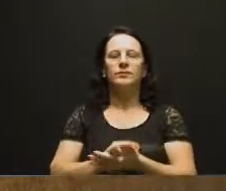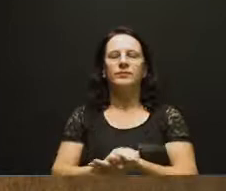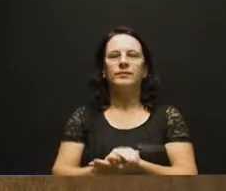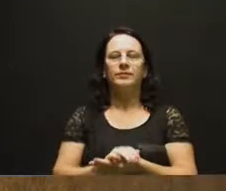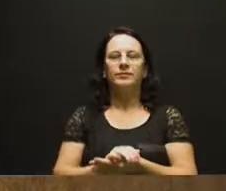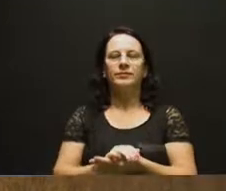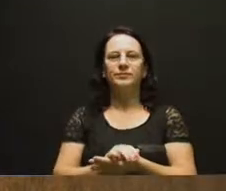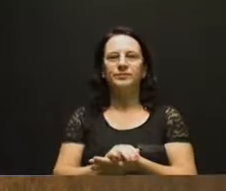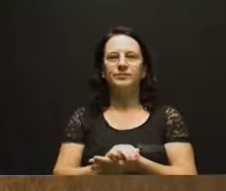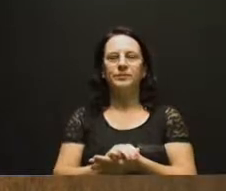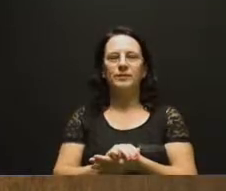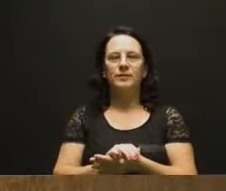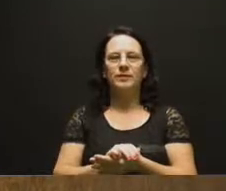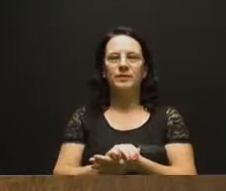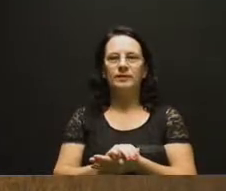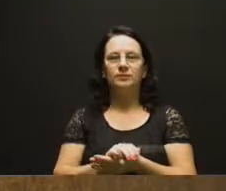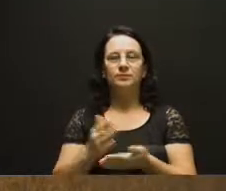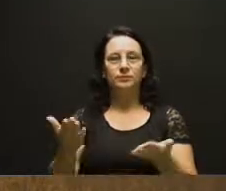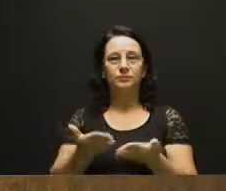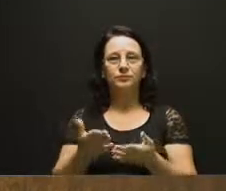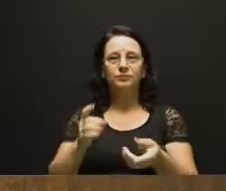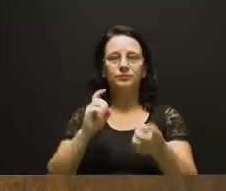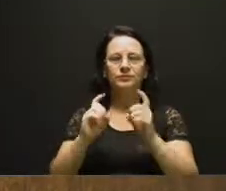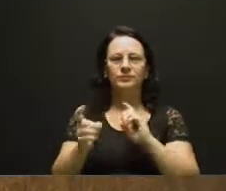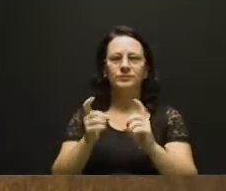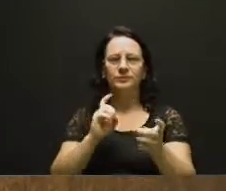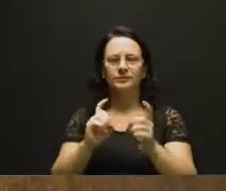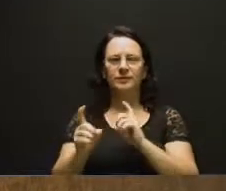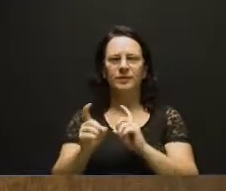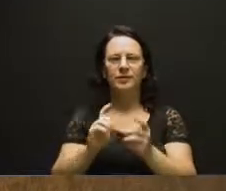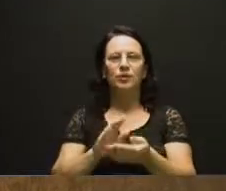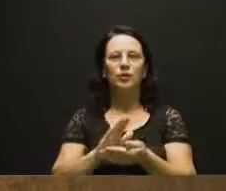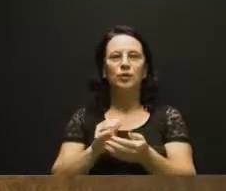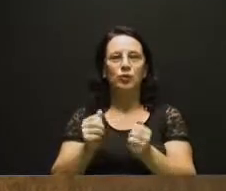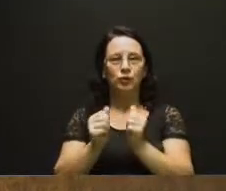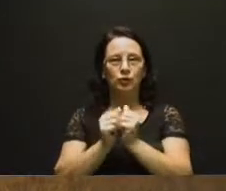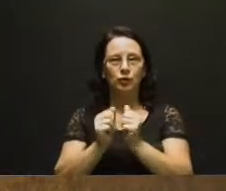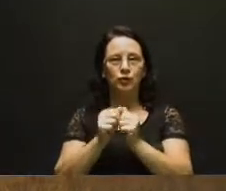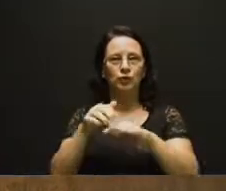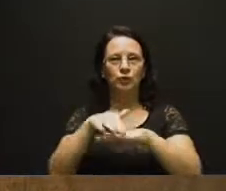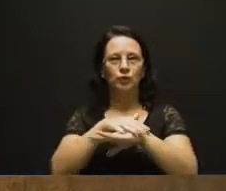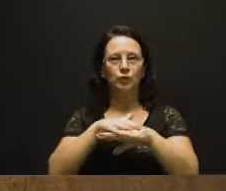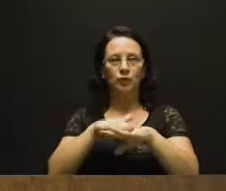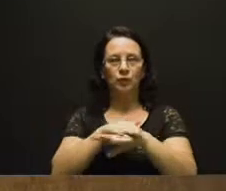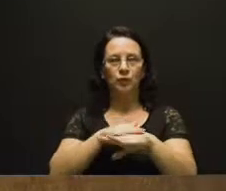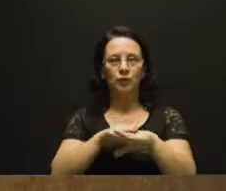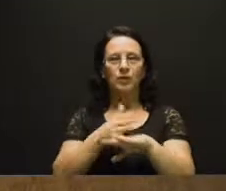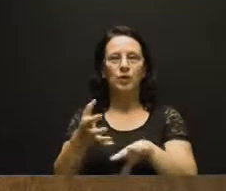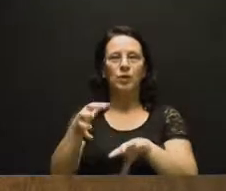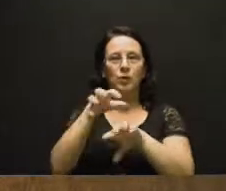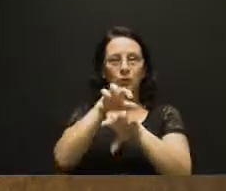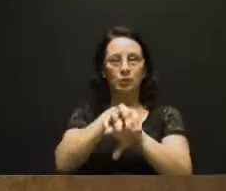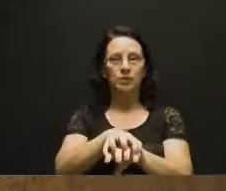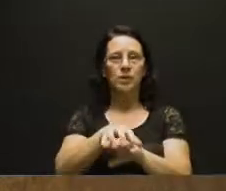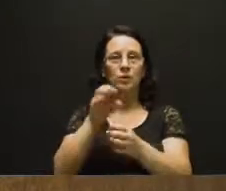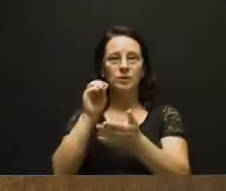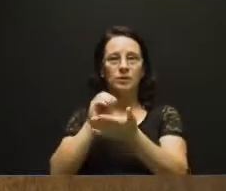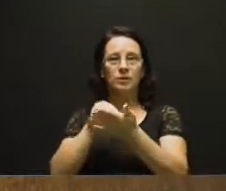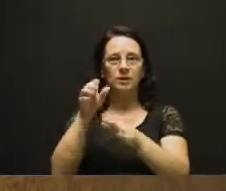honra de realizar esta audiência para debater a inclusão sem exclusão